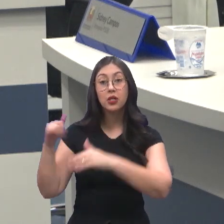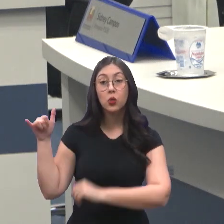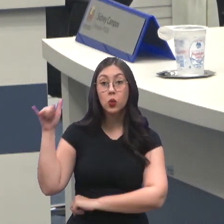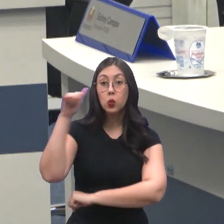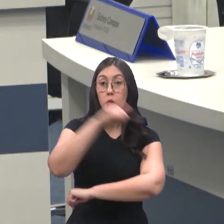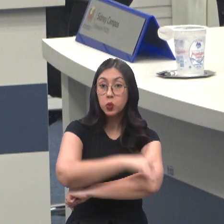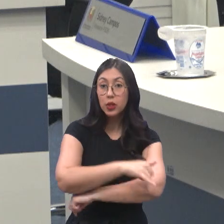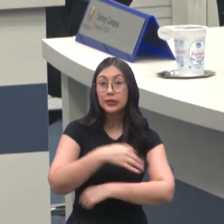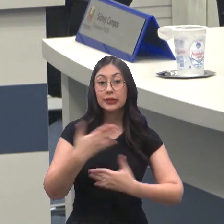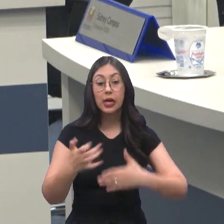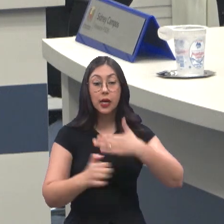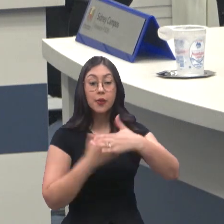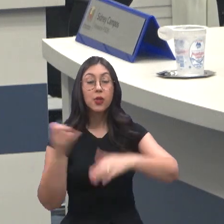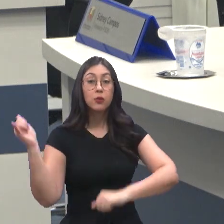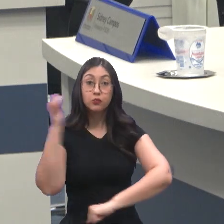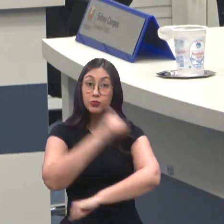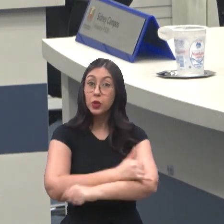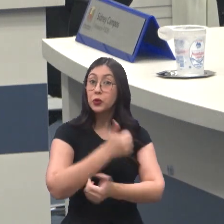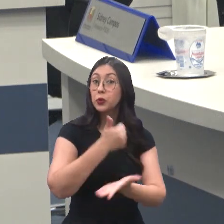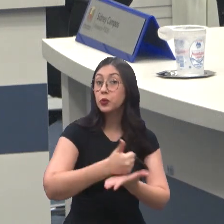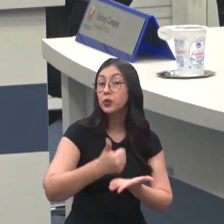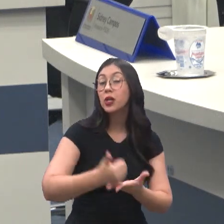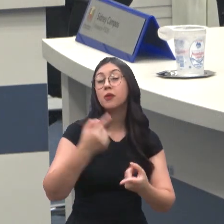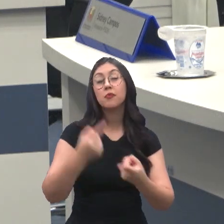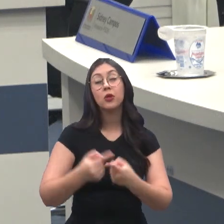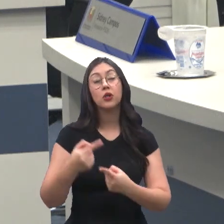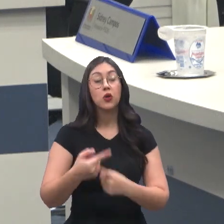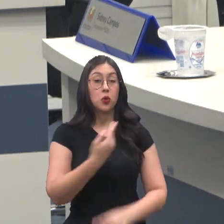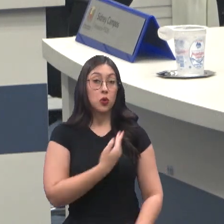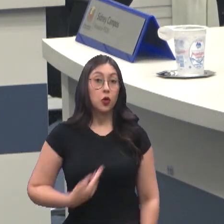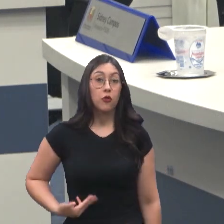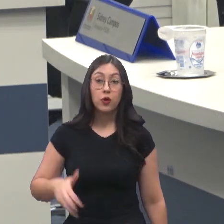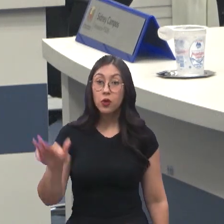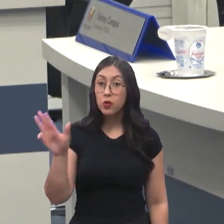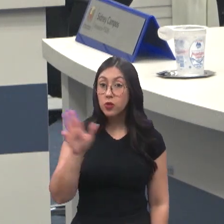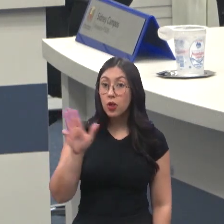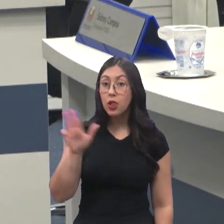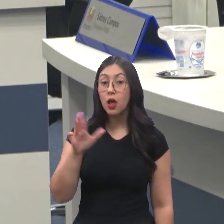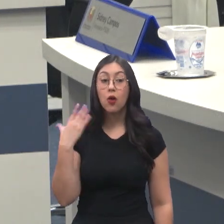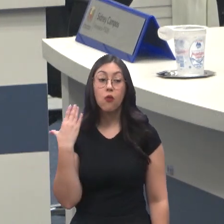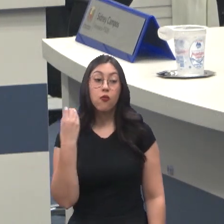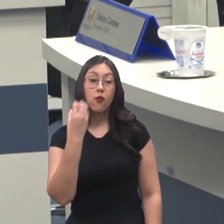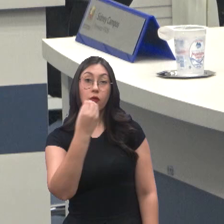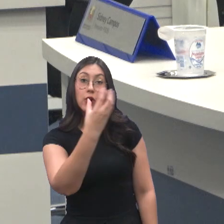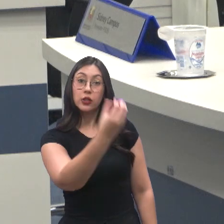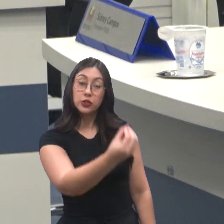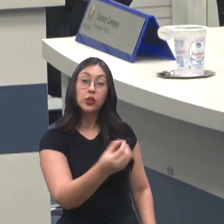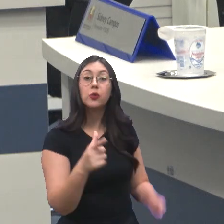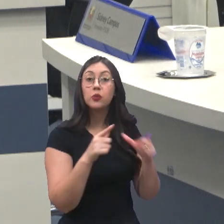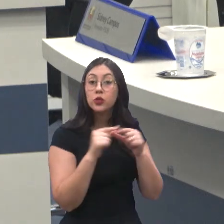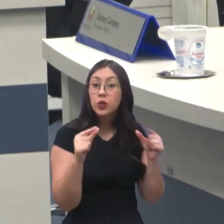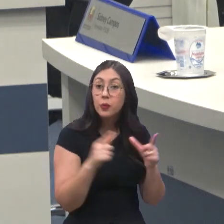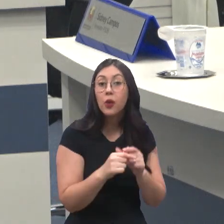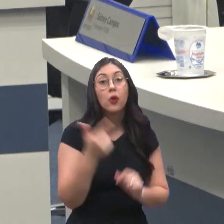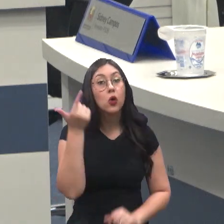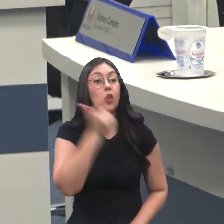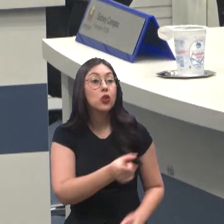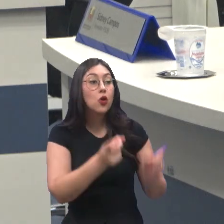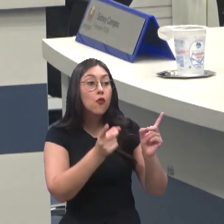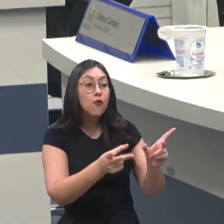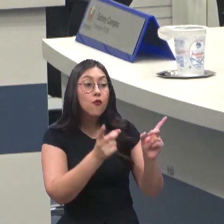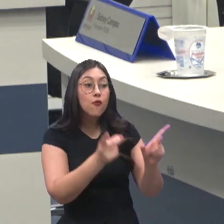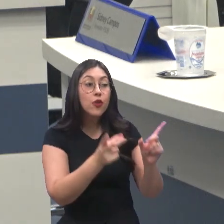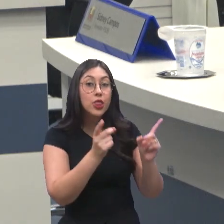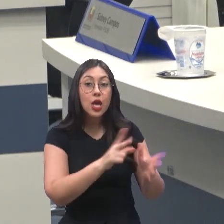contratar, porque o governo do Lula, viajando lá para o Japão, conseguiu vender vários